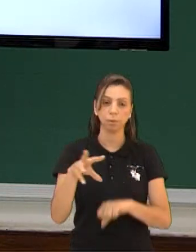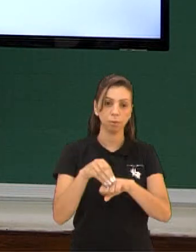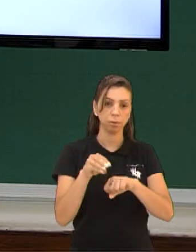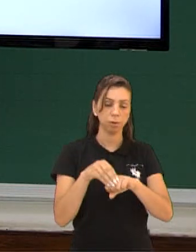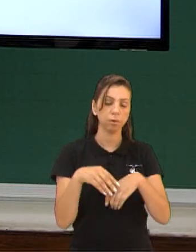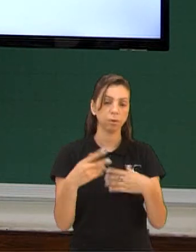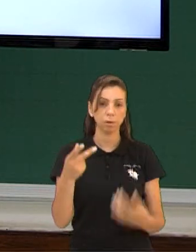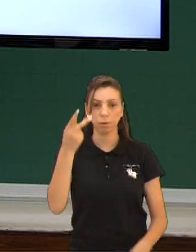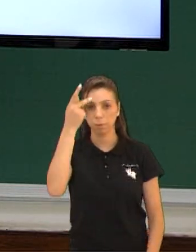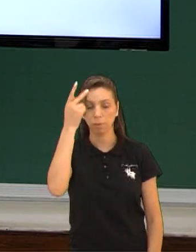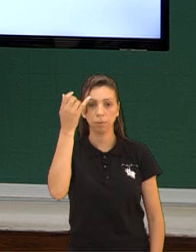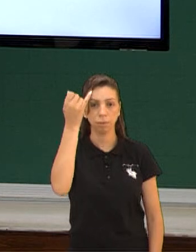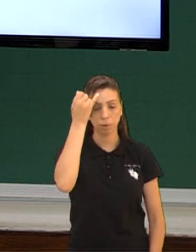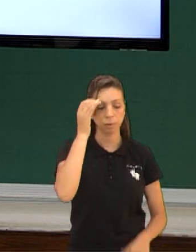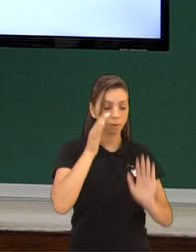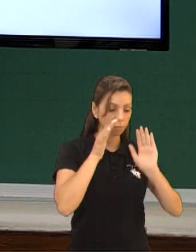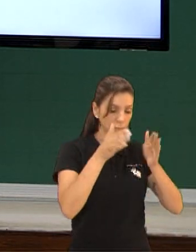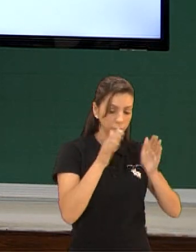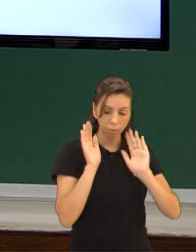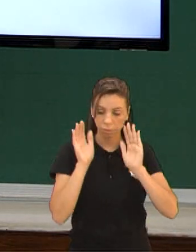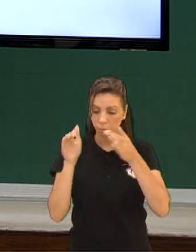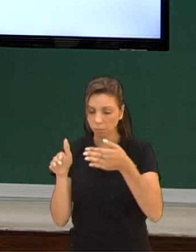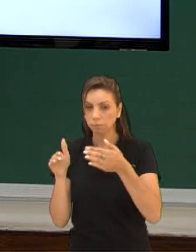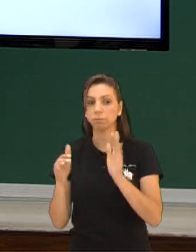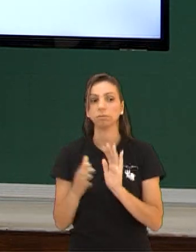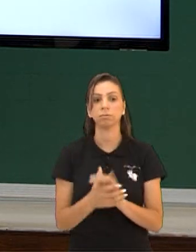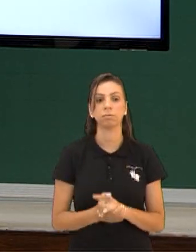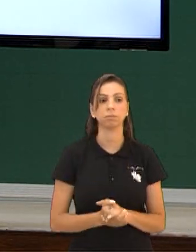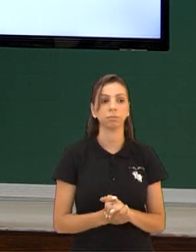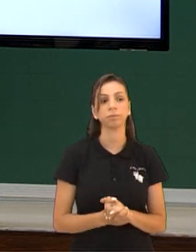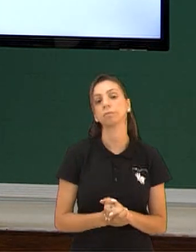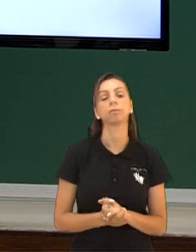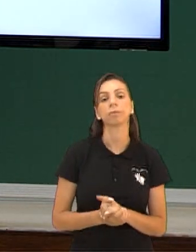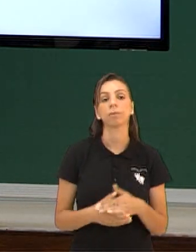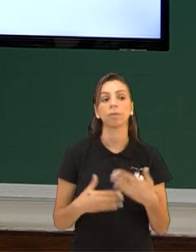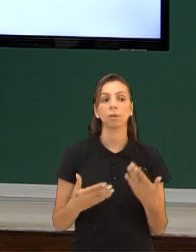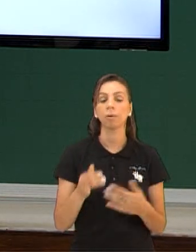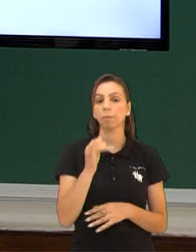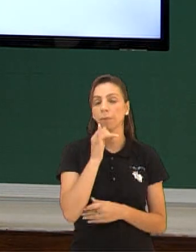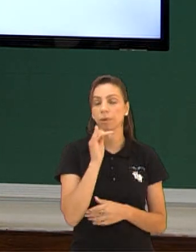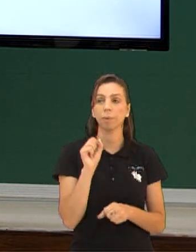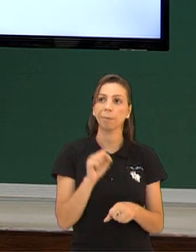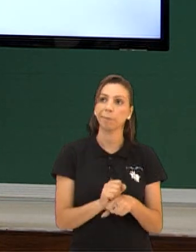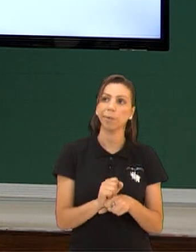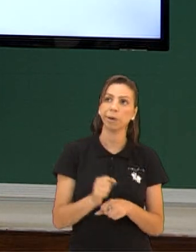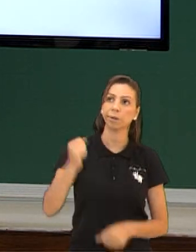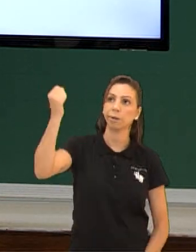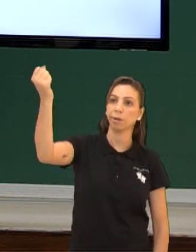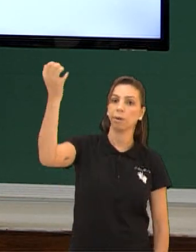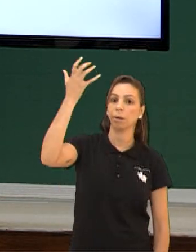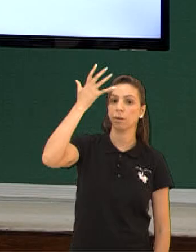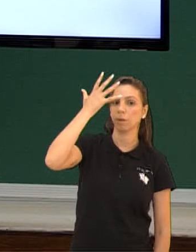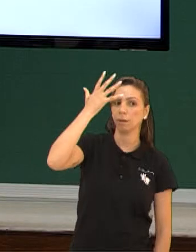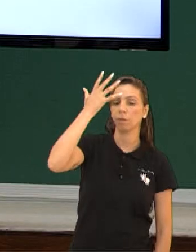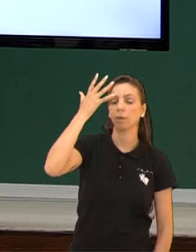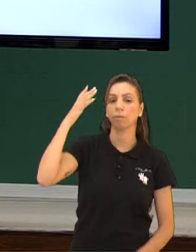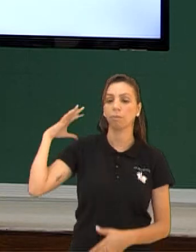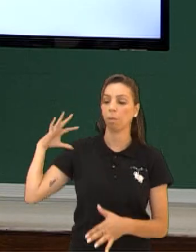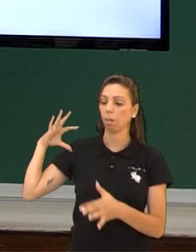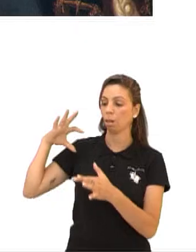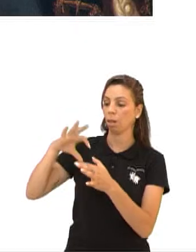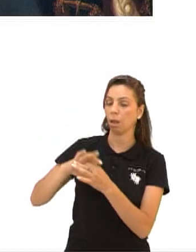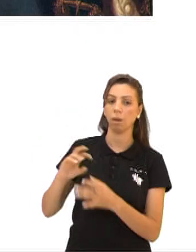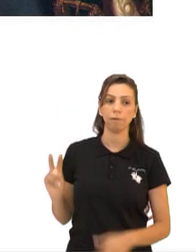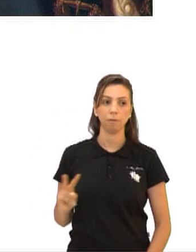o Kant vai se debruçar sobre isso. Então, quando a gente para e olha para o iluminismo, né, resgatando diversos valores, e aqui